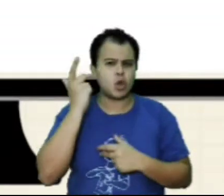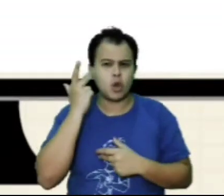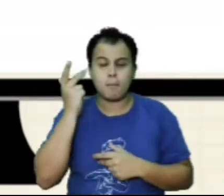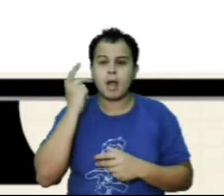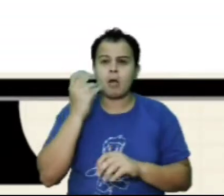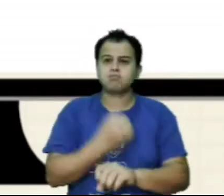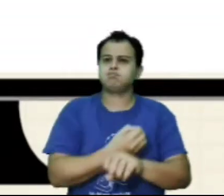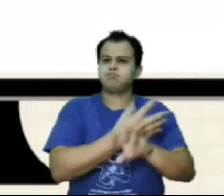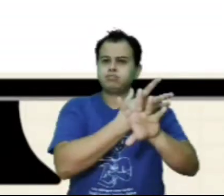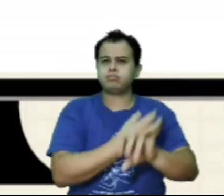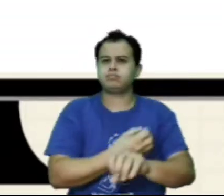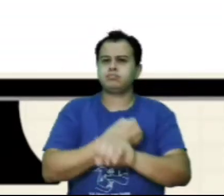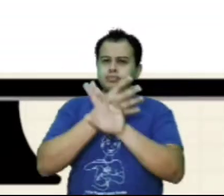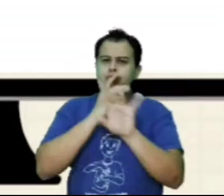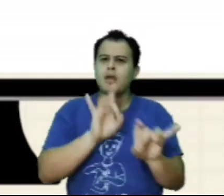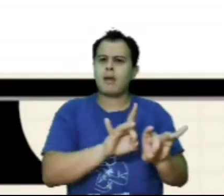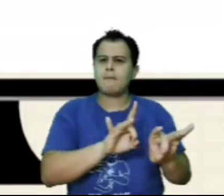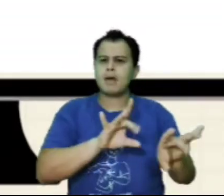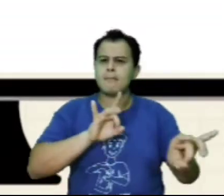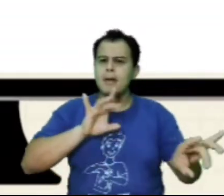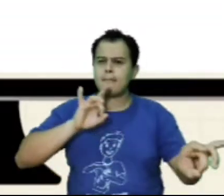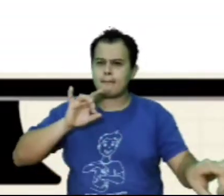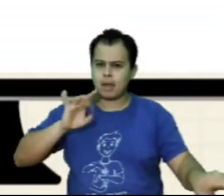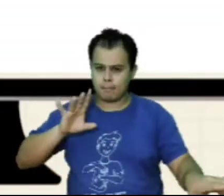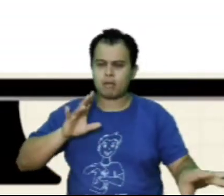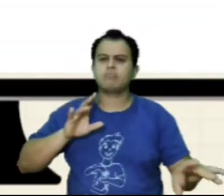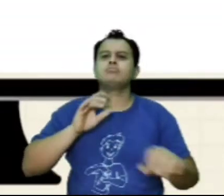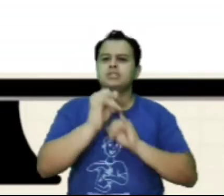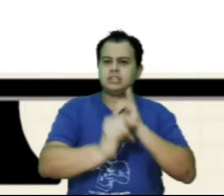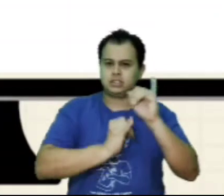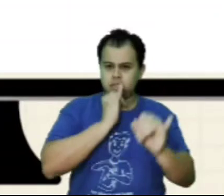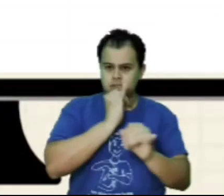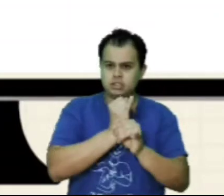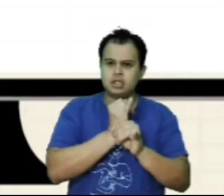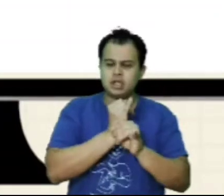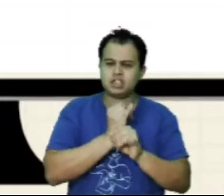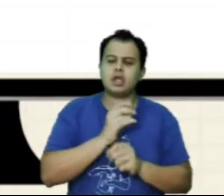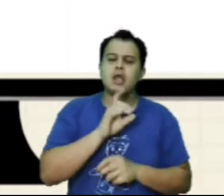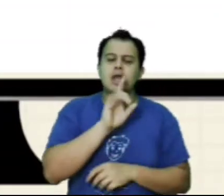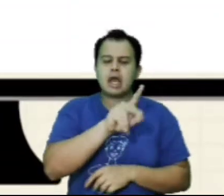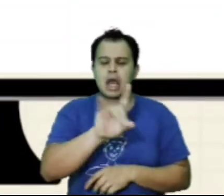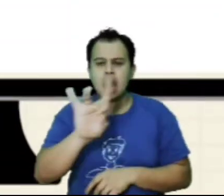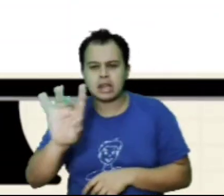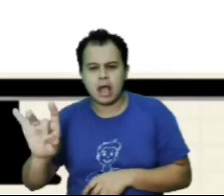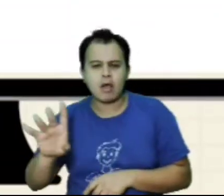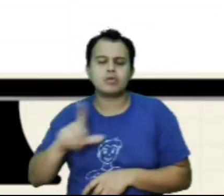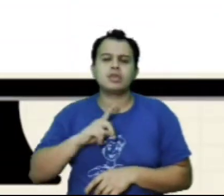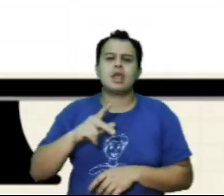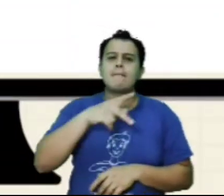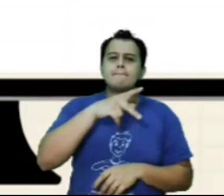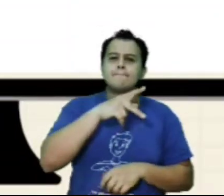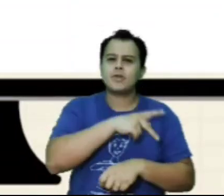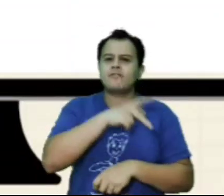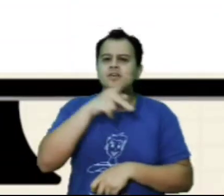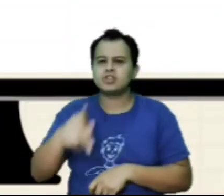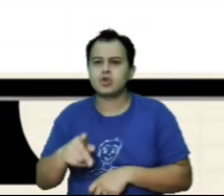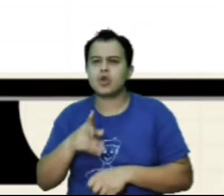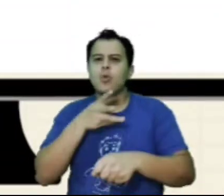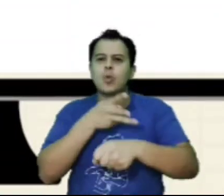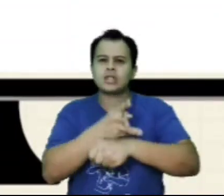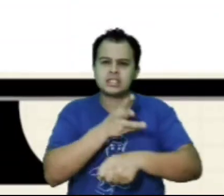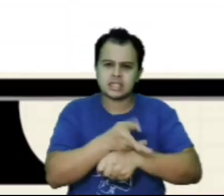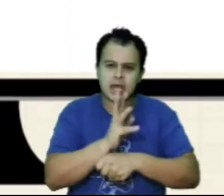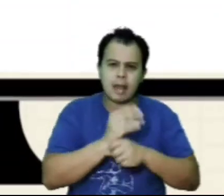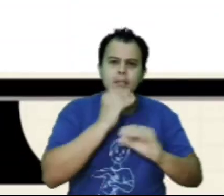Então, teremos a reunião com as famílias online ainda, cada professora criando o seu grupo de WhatsApp para estar fazendo esse contato